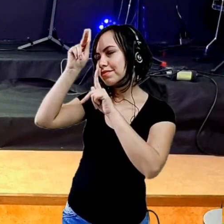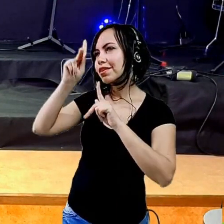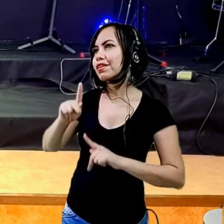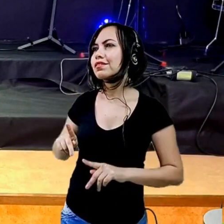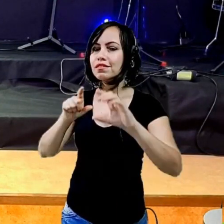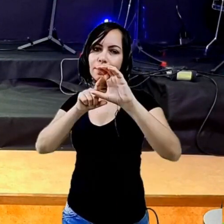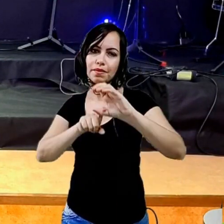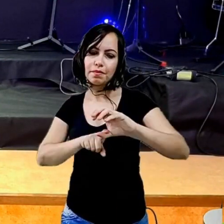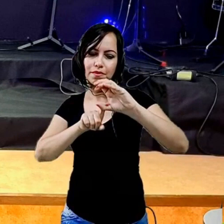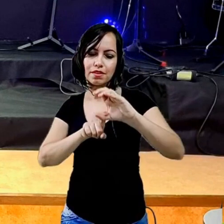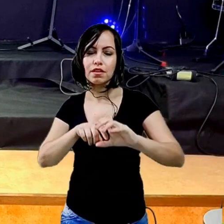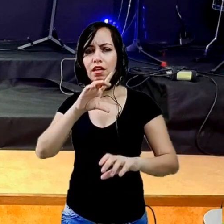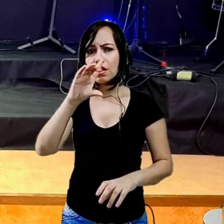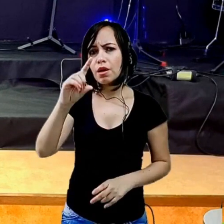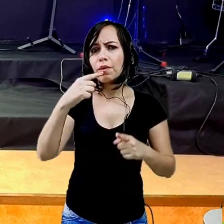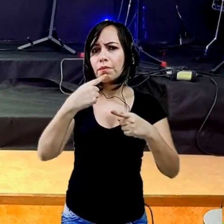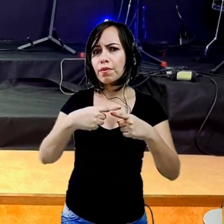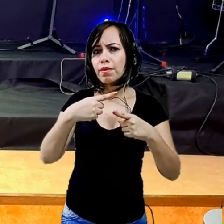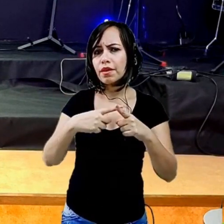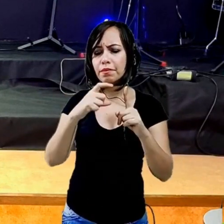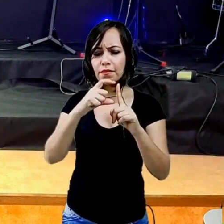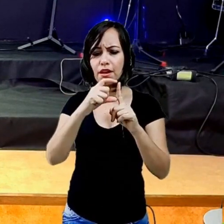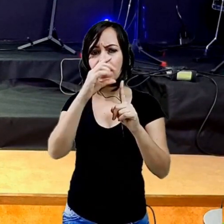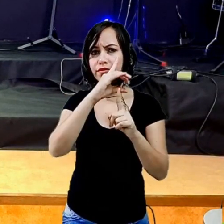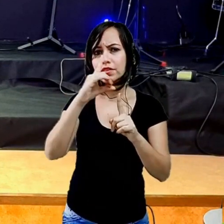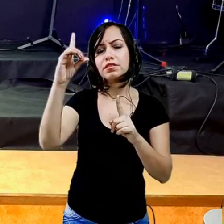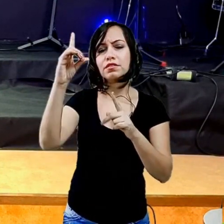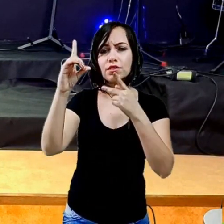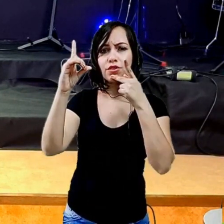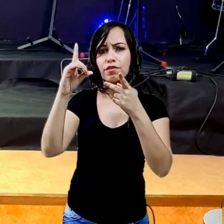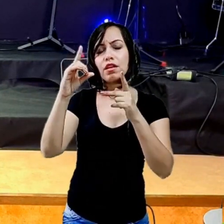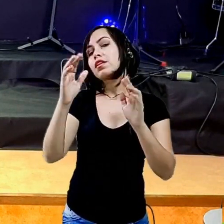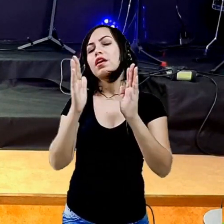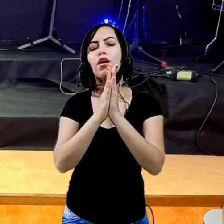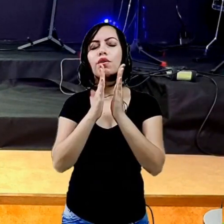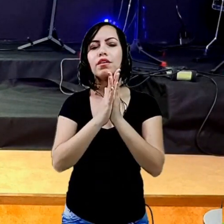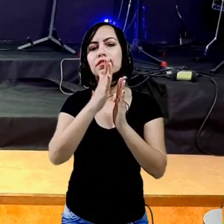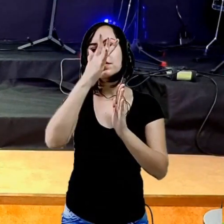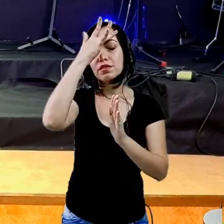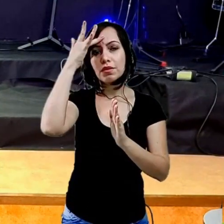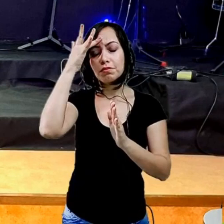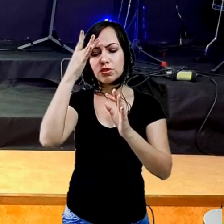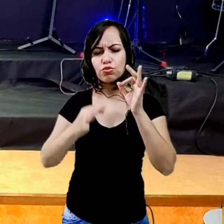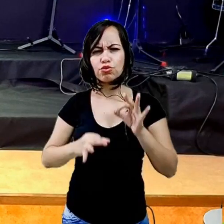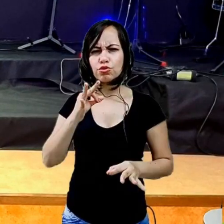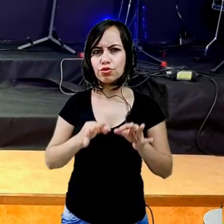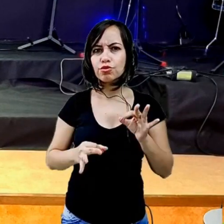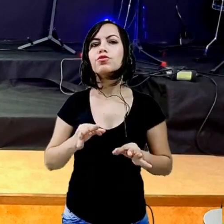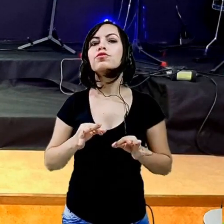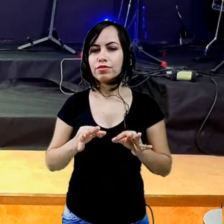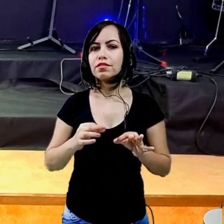dependência, porque diz a palavra de Deus que a oração do justo pode muito os seus efeitos. Vamos orar